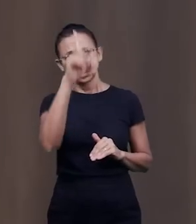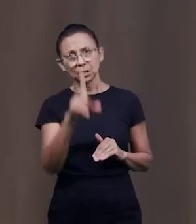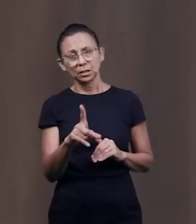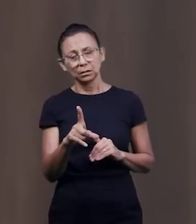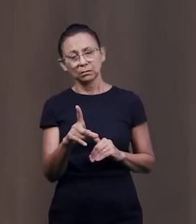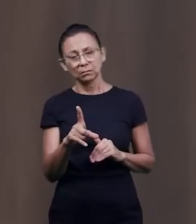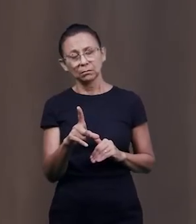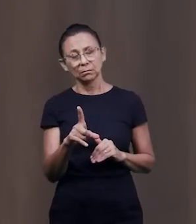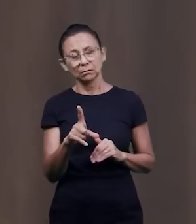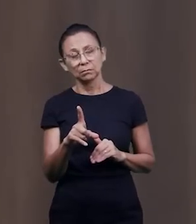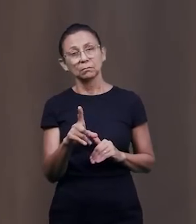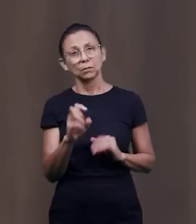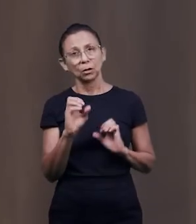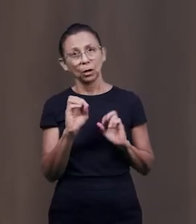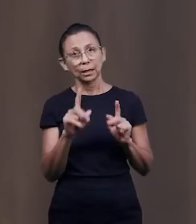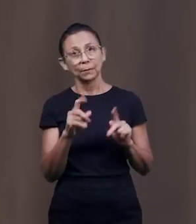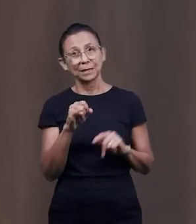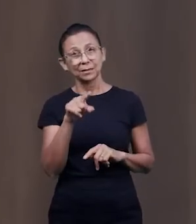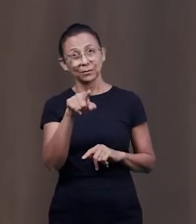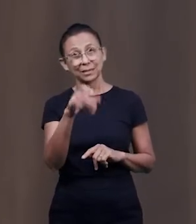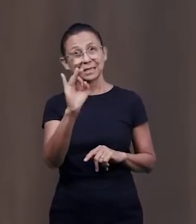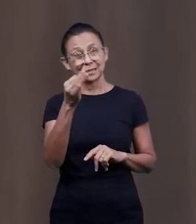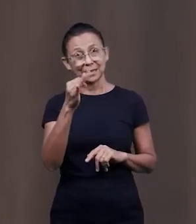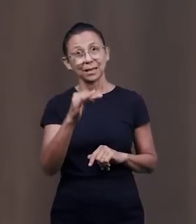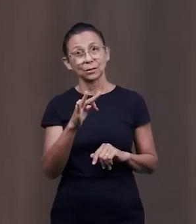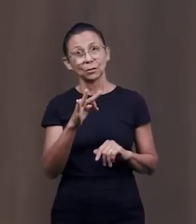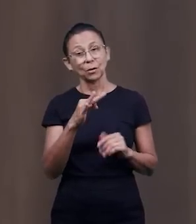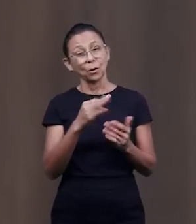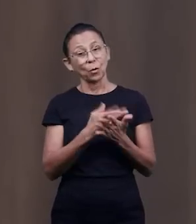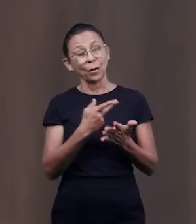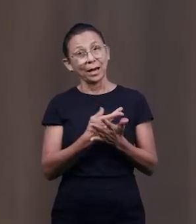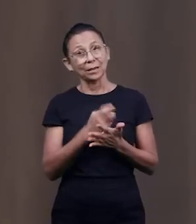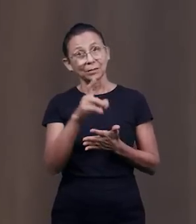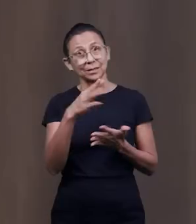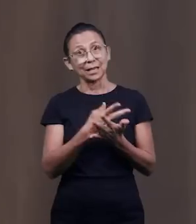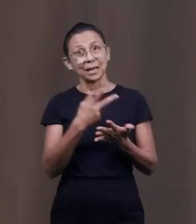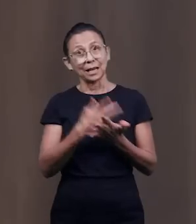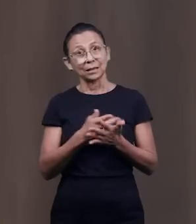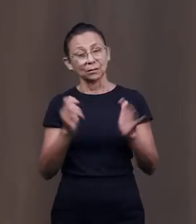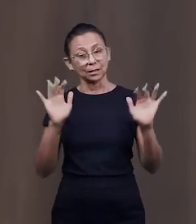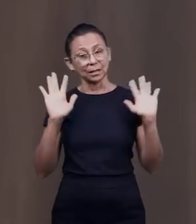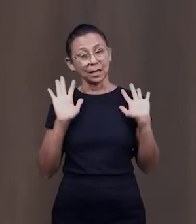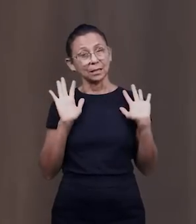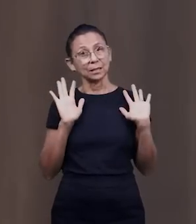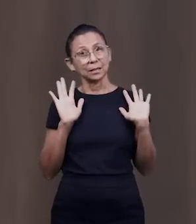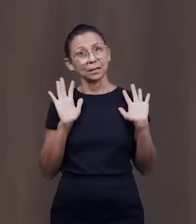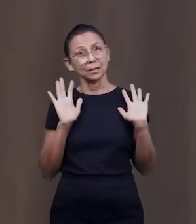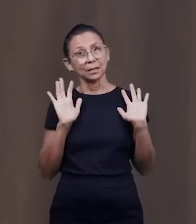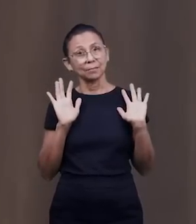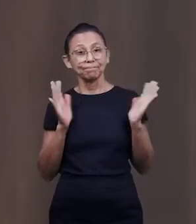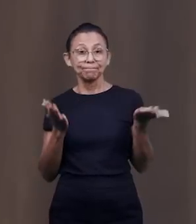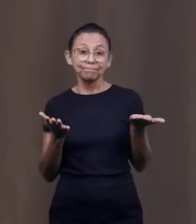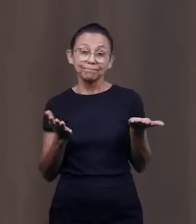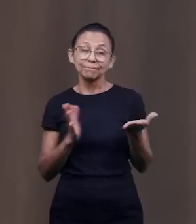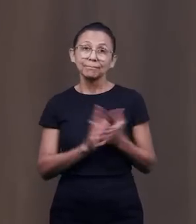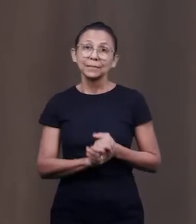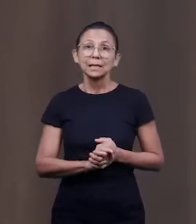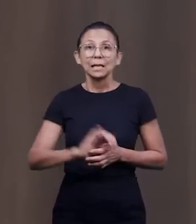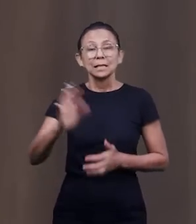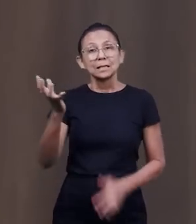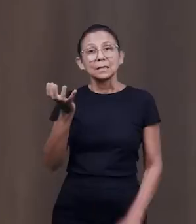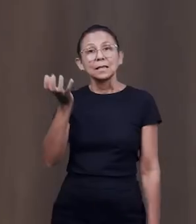saber do Senhor se aquilo foi certo ou errado. Por quê? Porque em